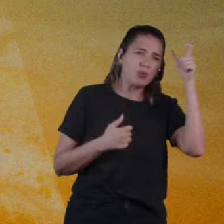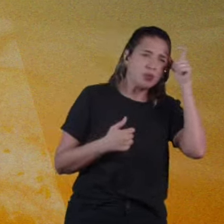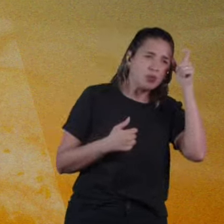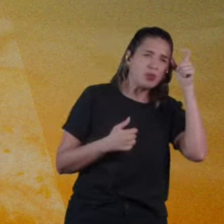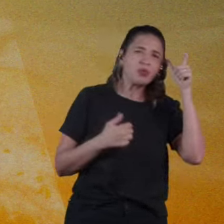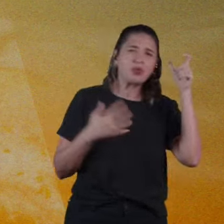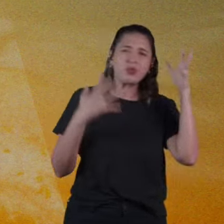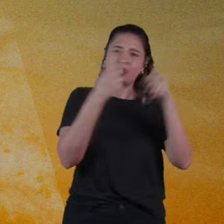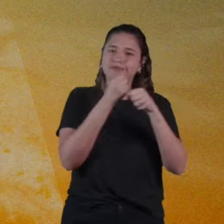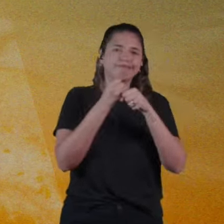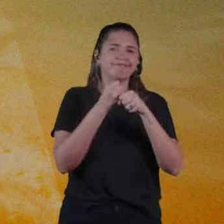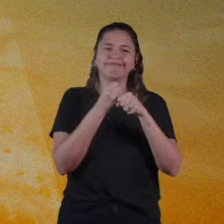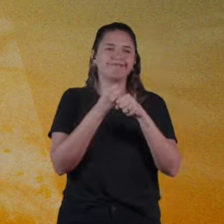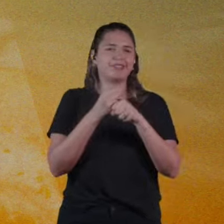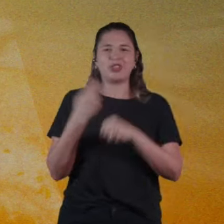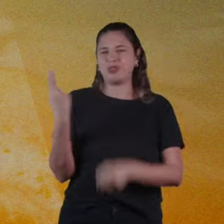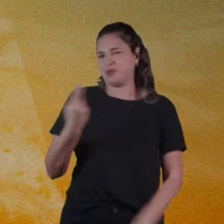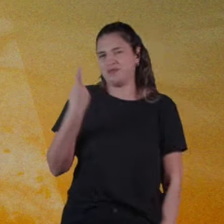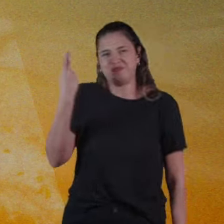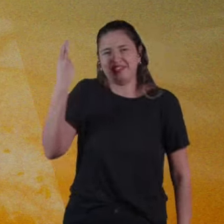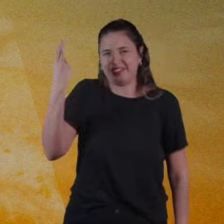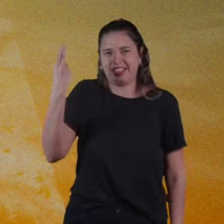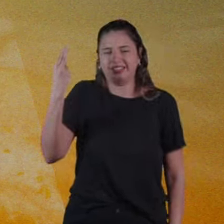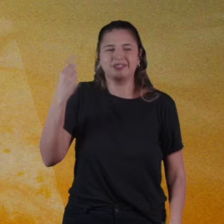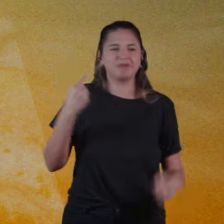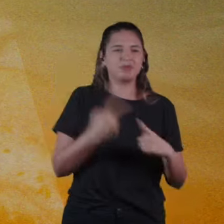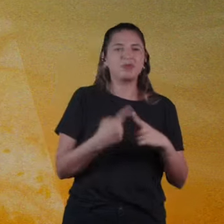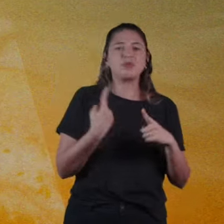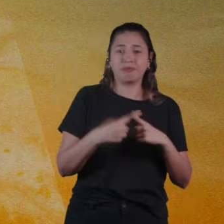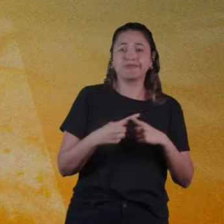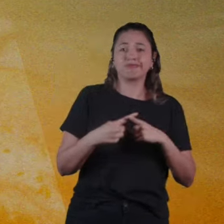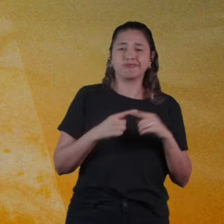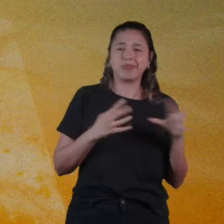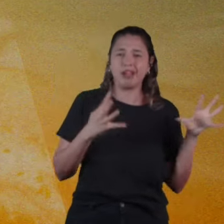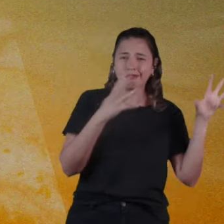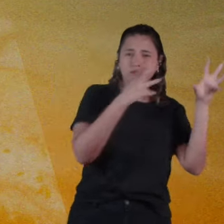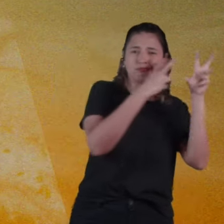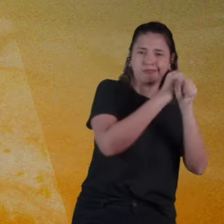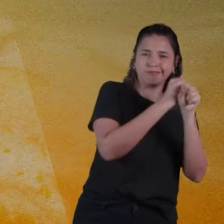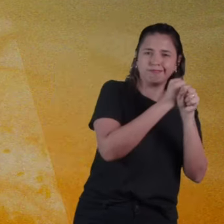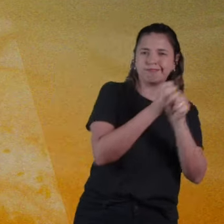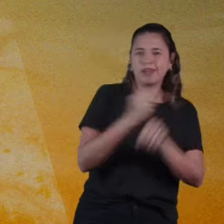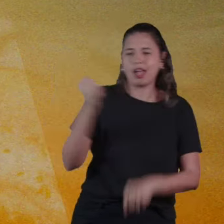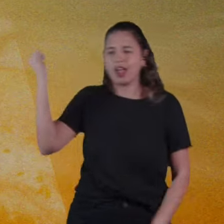te serão escuras. As trevas e a luz são a mesma coisa.